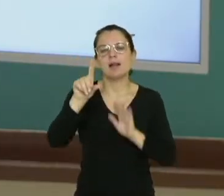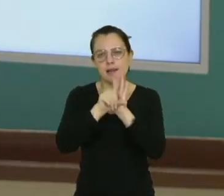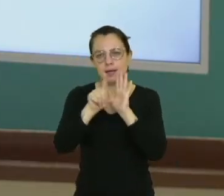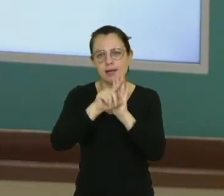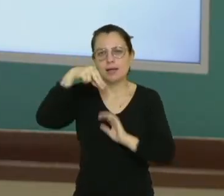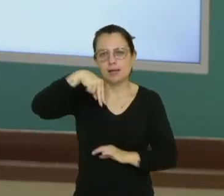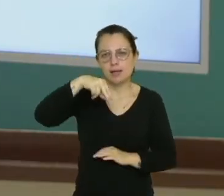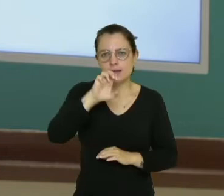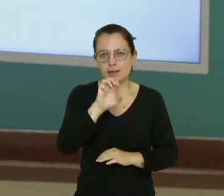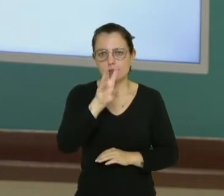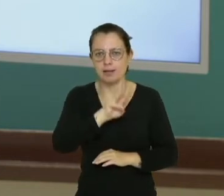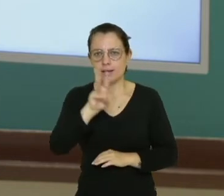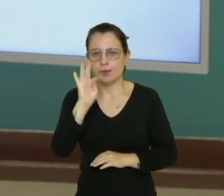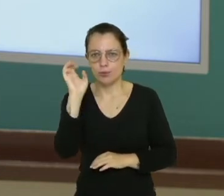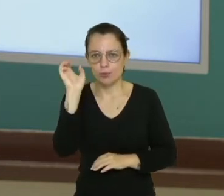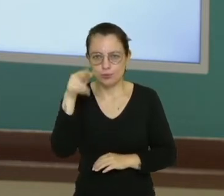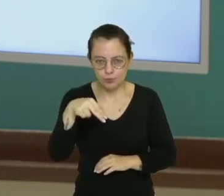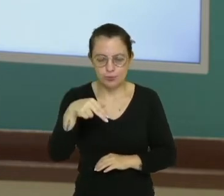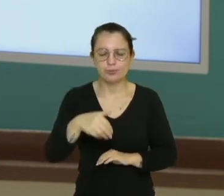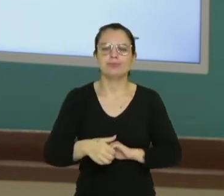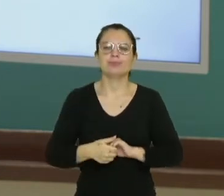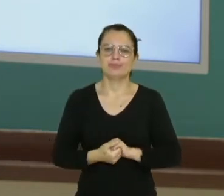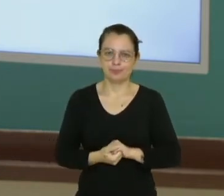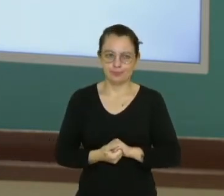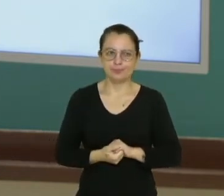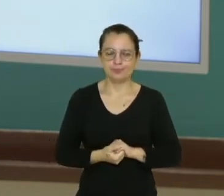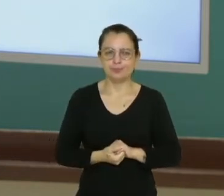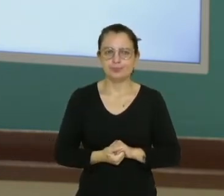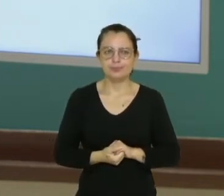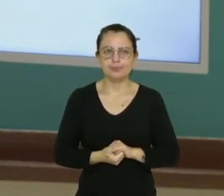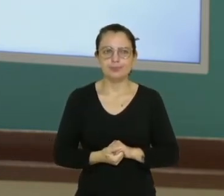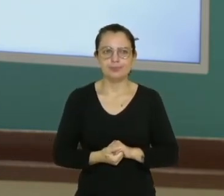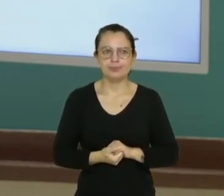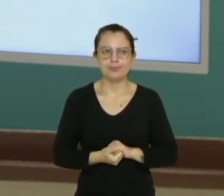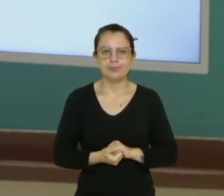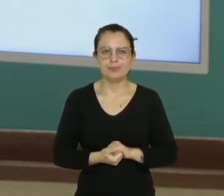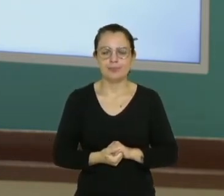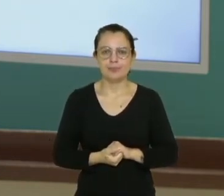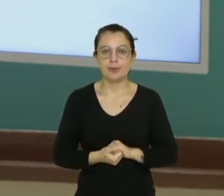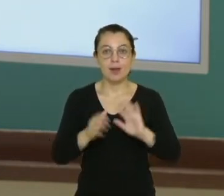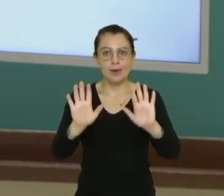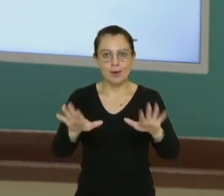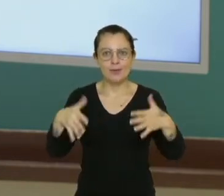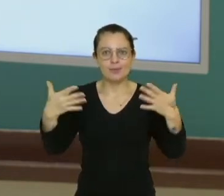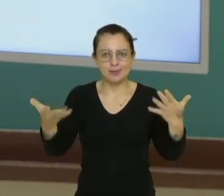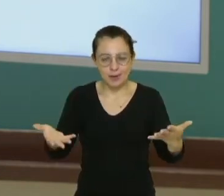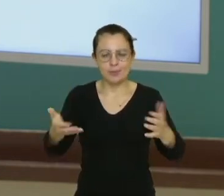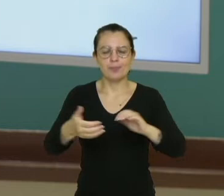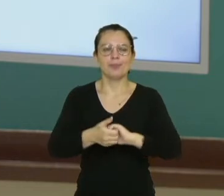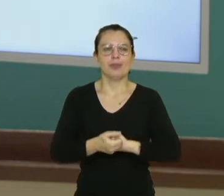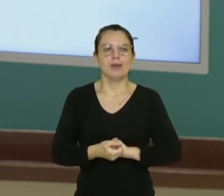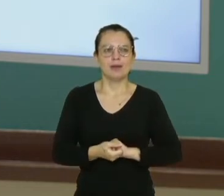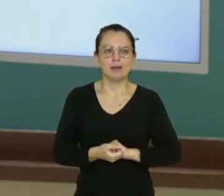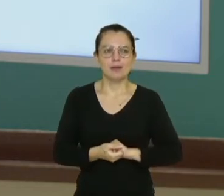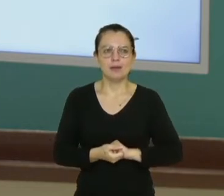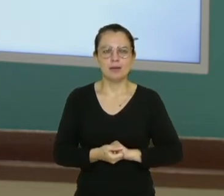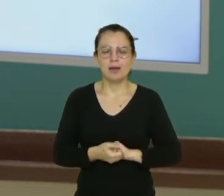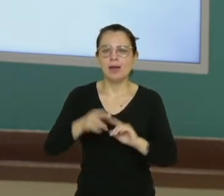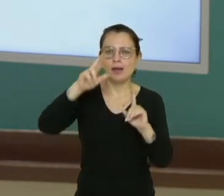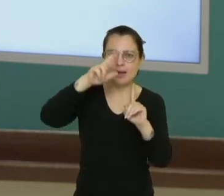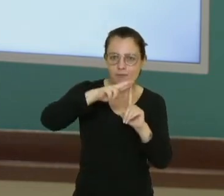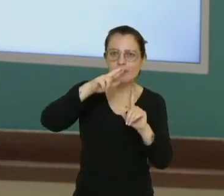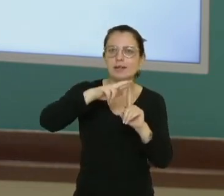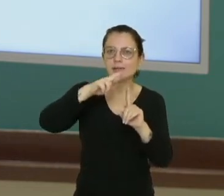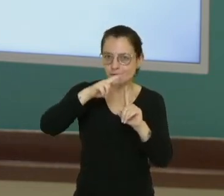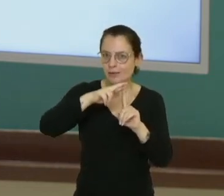de referencial não inercial, a terceira lei de Newton não é válida. Ok? Bem, o referencial ele mexe na